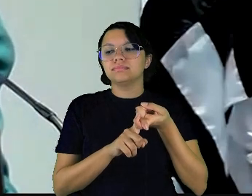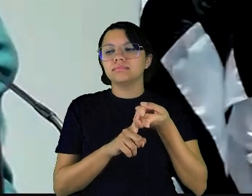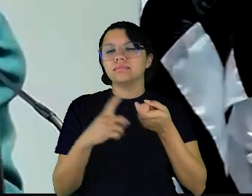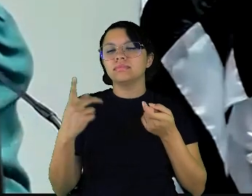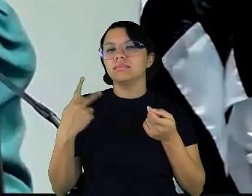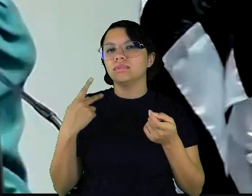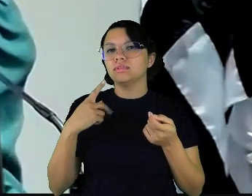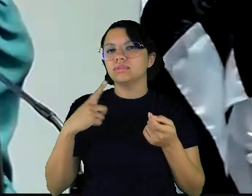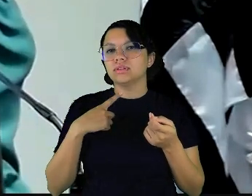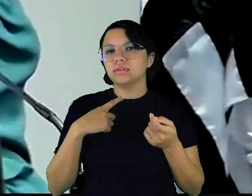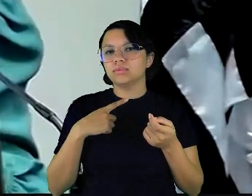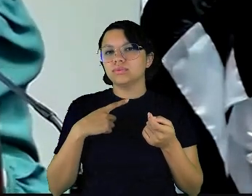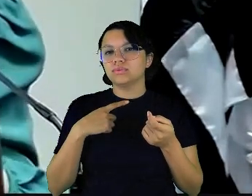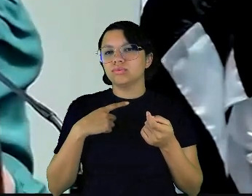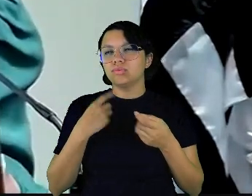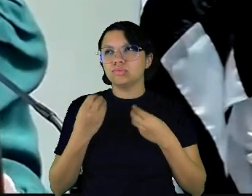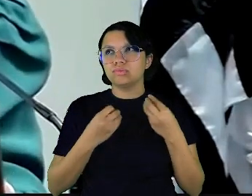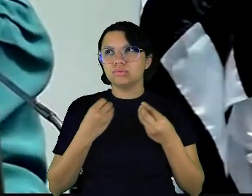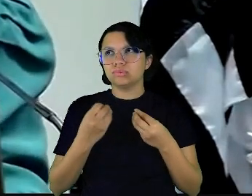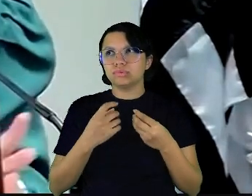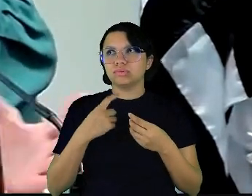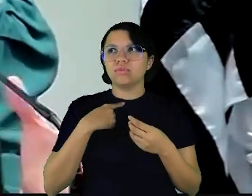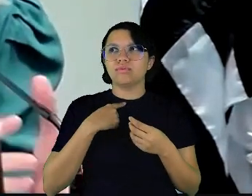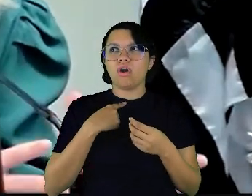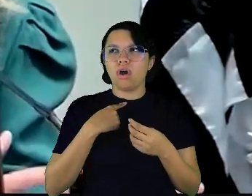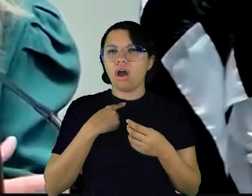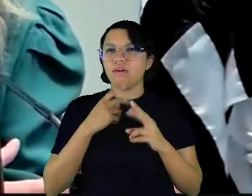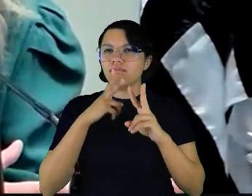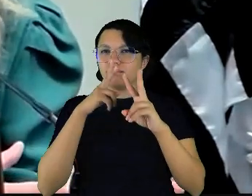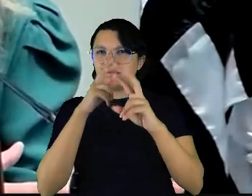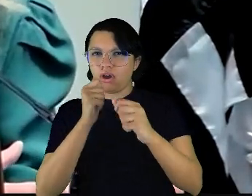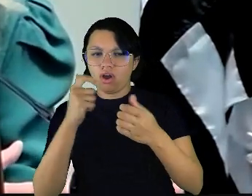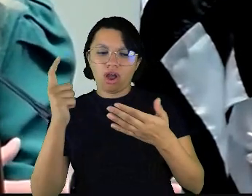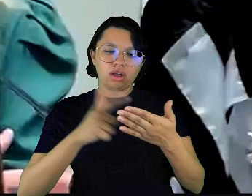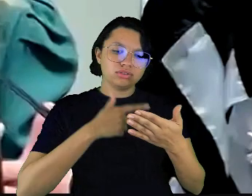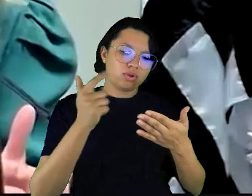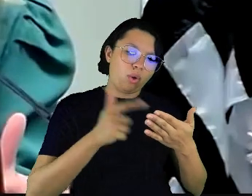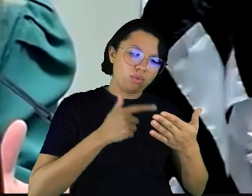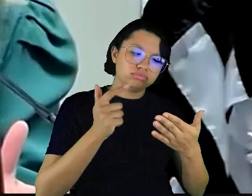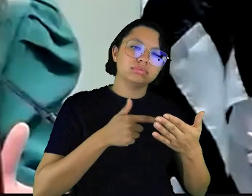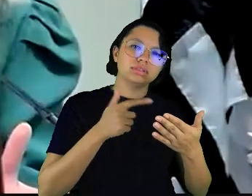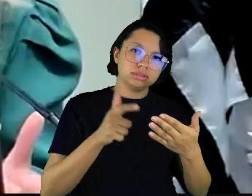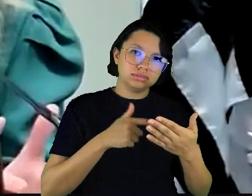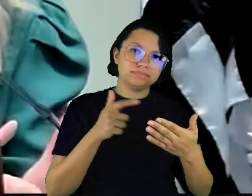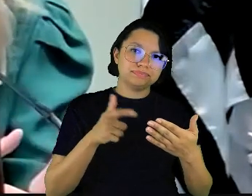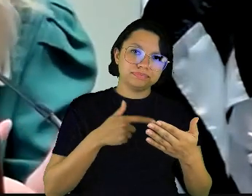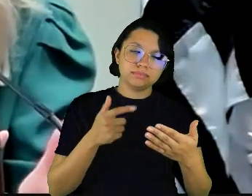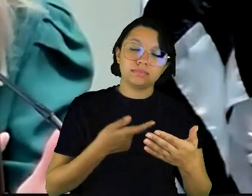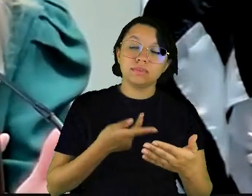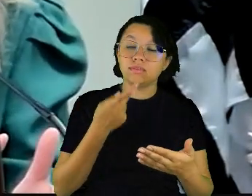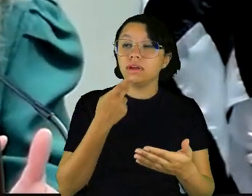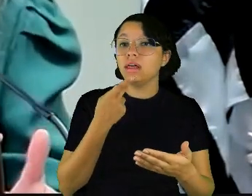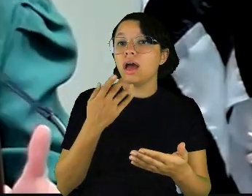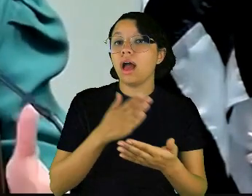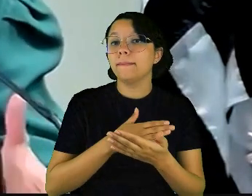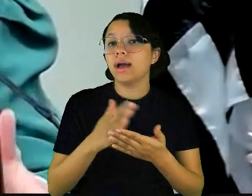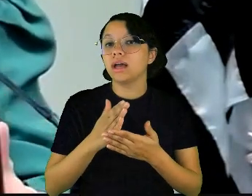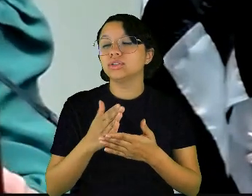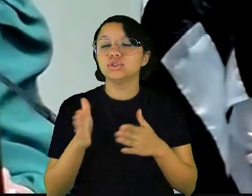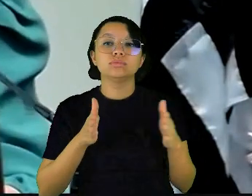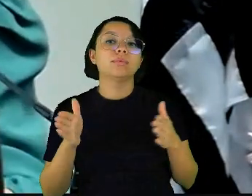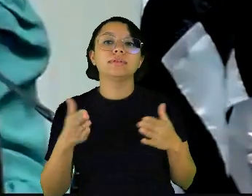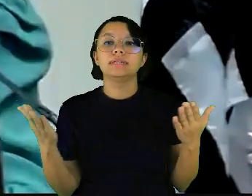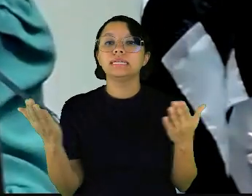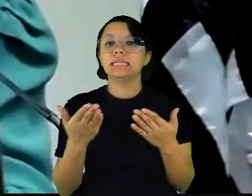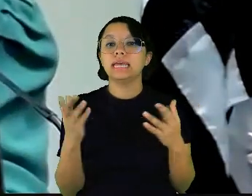Nós temos vozes fortes na doutrina trabalhista dizendo, a partir do momento que esta